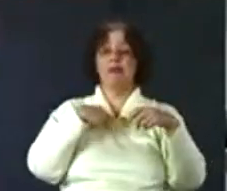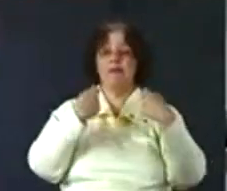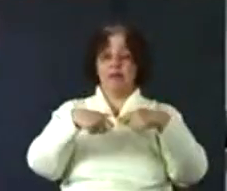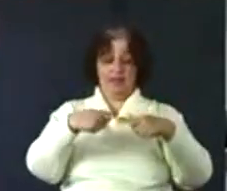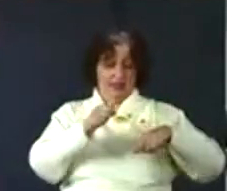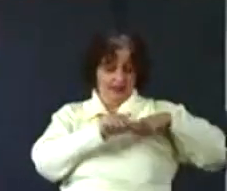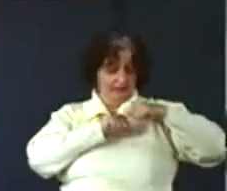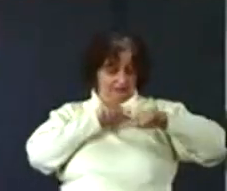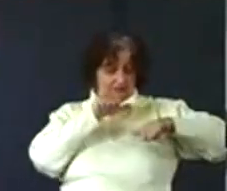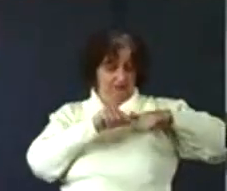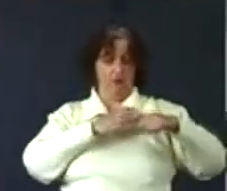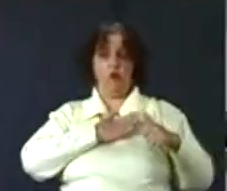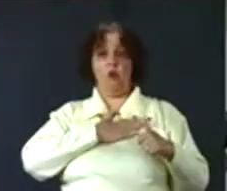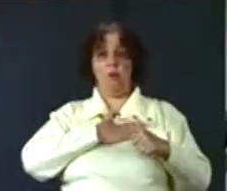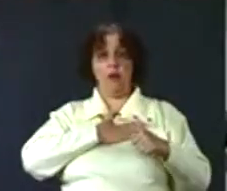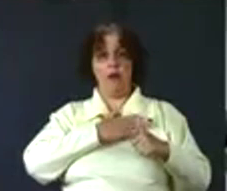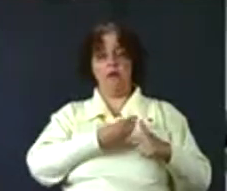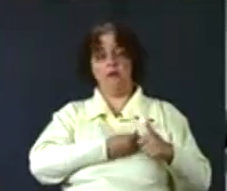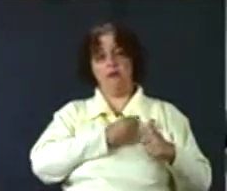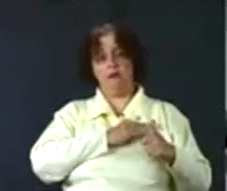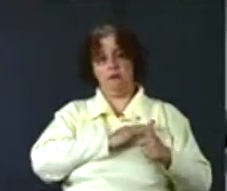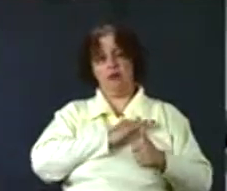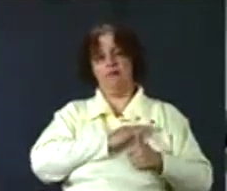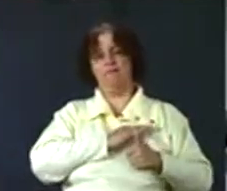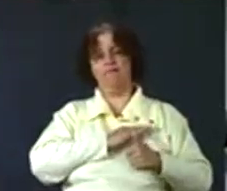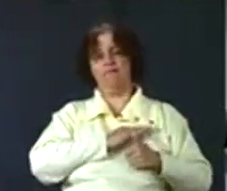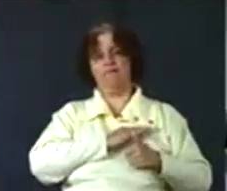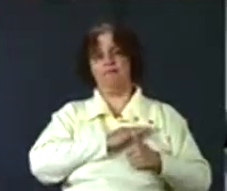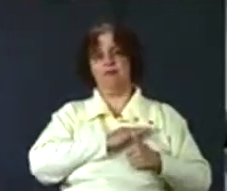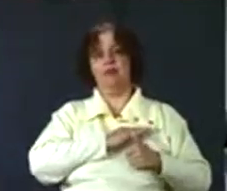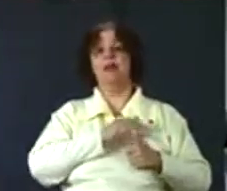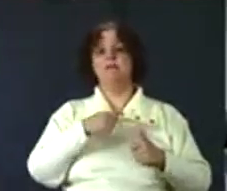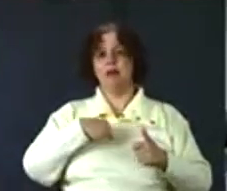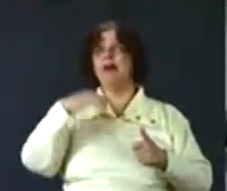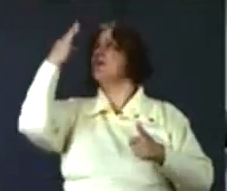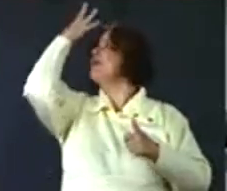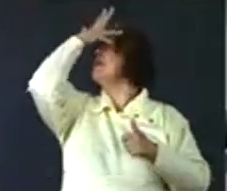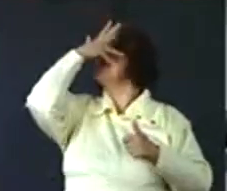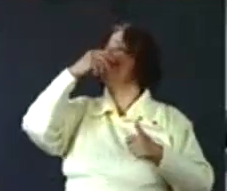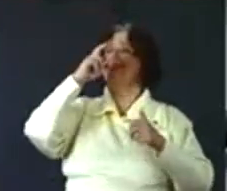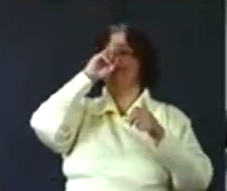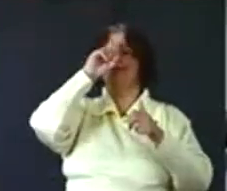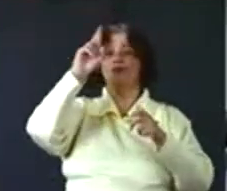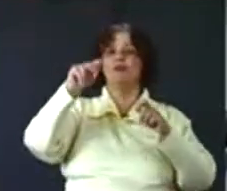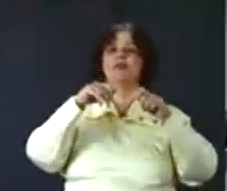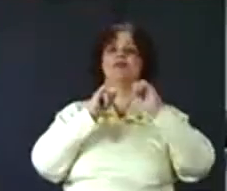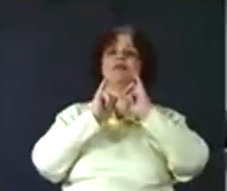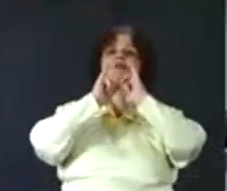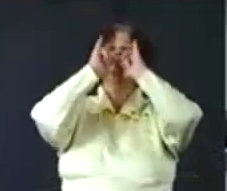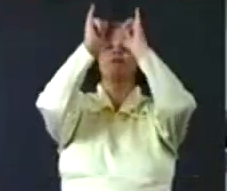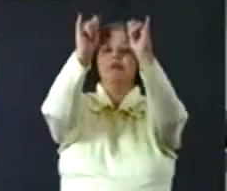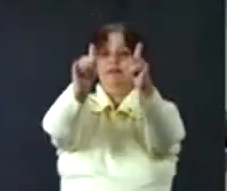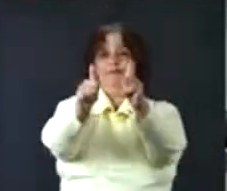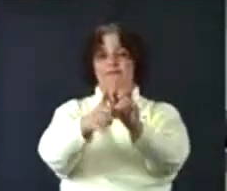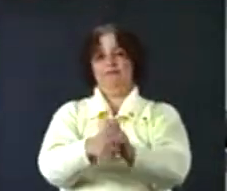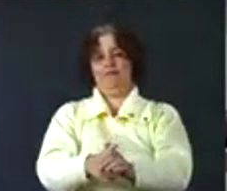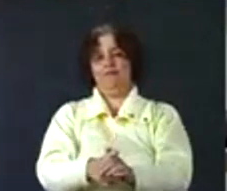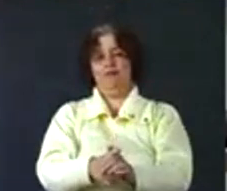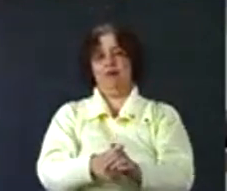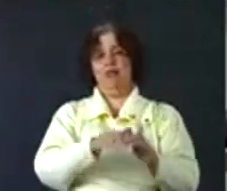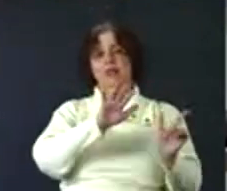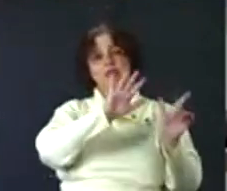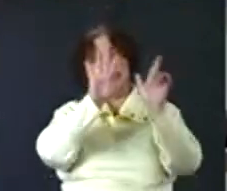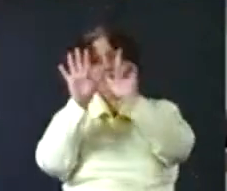ter condição, pela graça do Senhor, de transmitir a mensagem de Deus. E ao longo dessa semana,